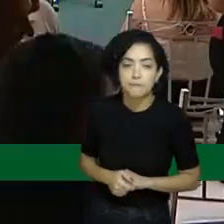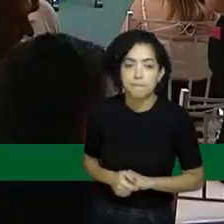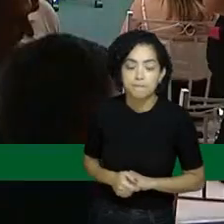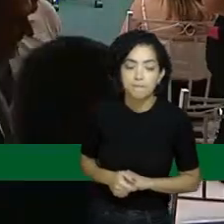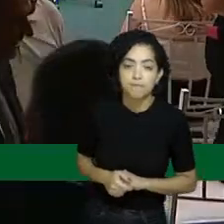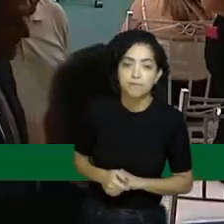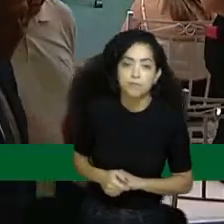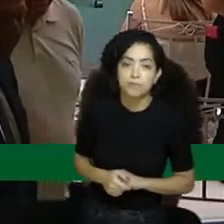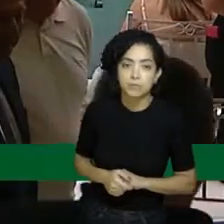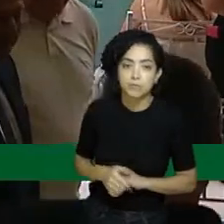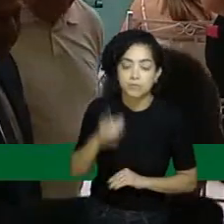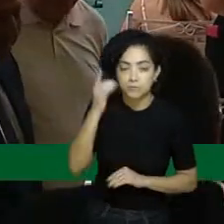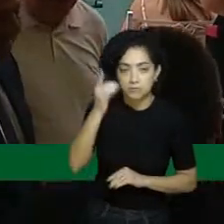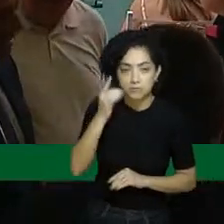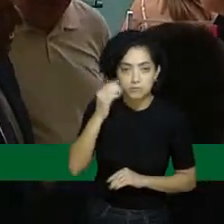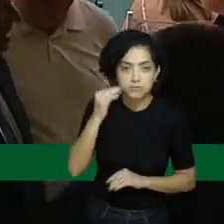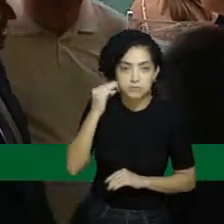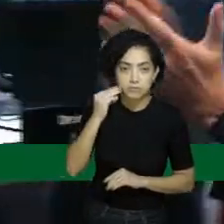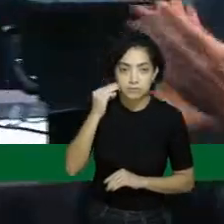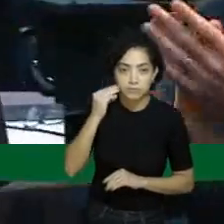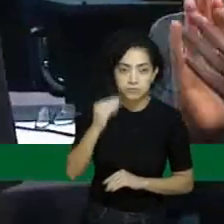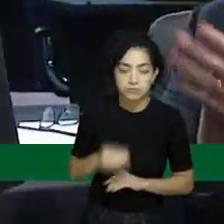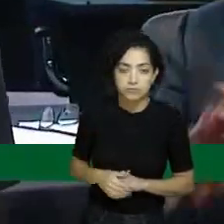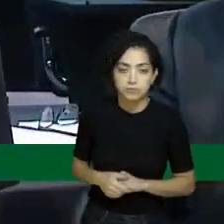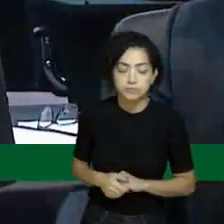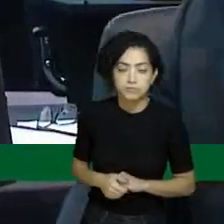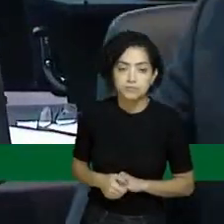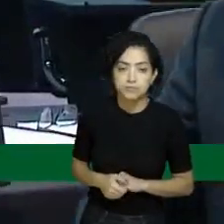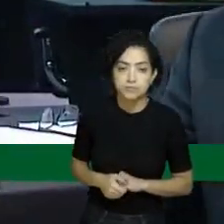Deputado Márcio Machado.